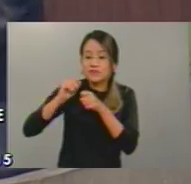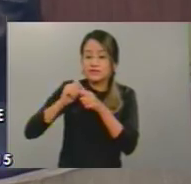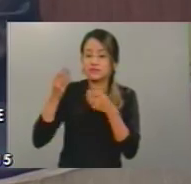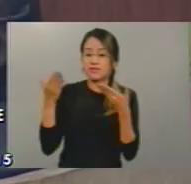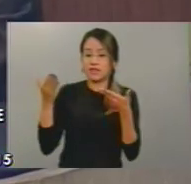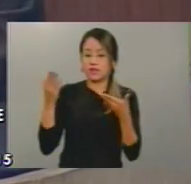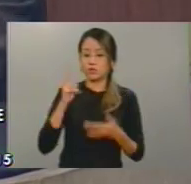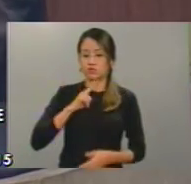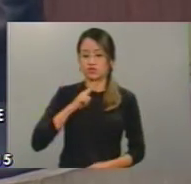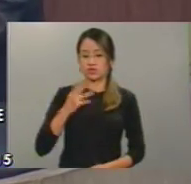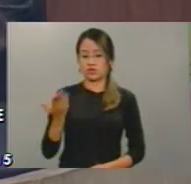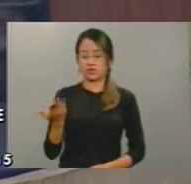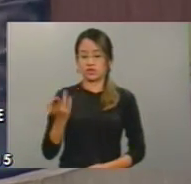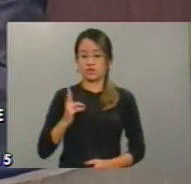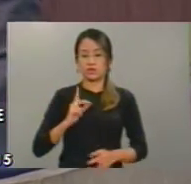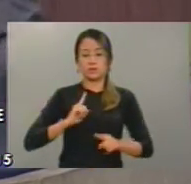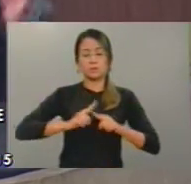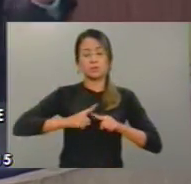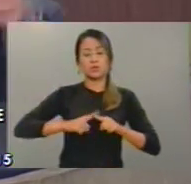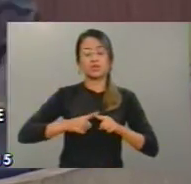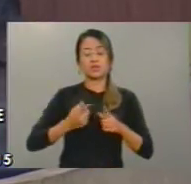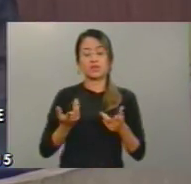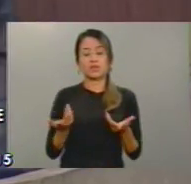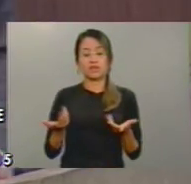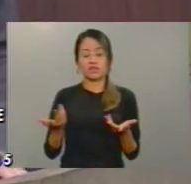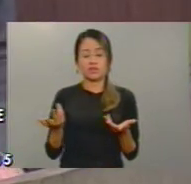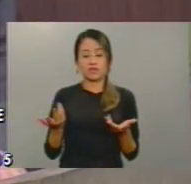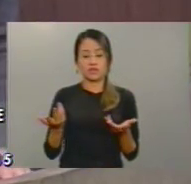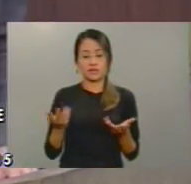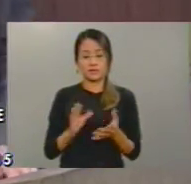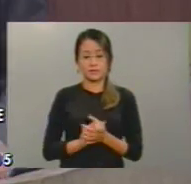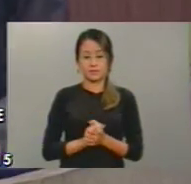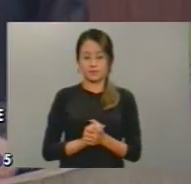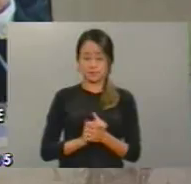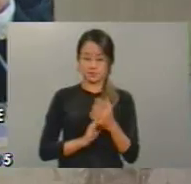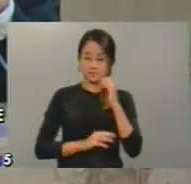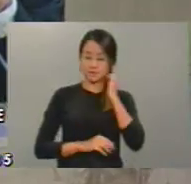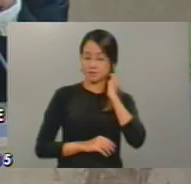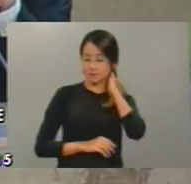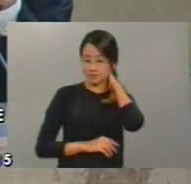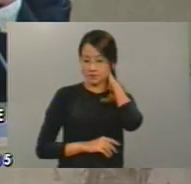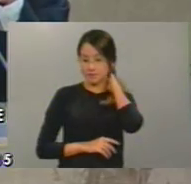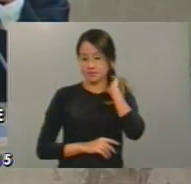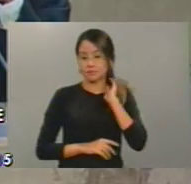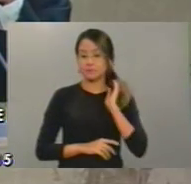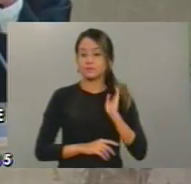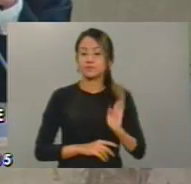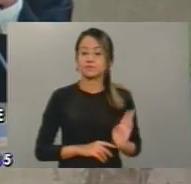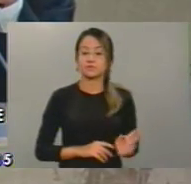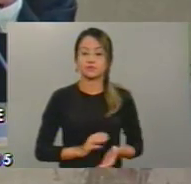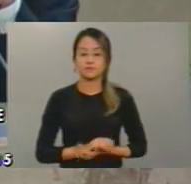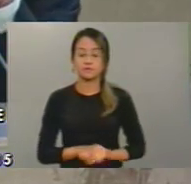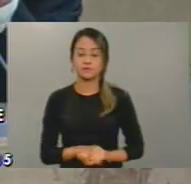o porquê e o que ele deve fazer. Deputado Evandro Leitão. Deputado Renato,